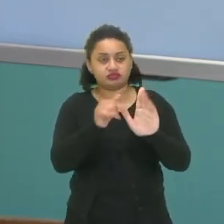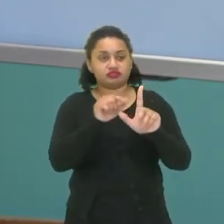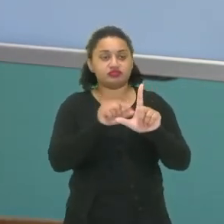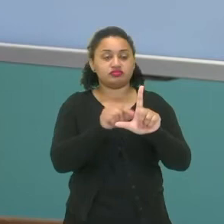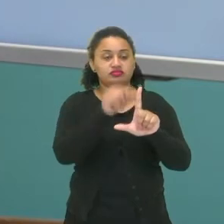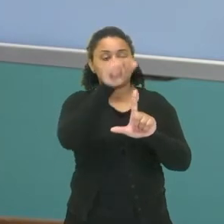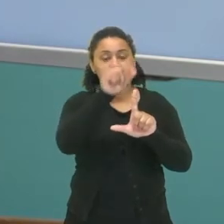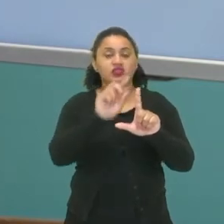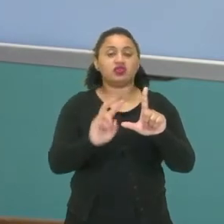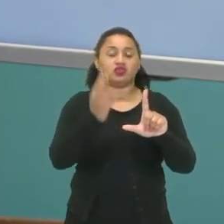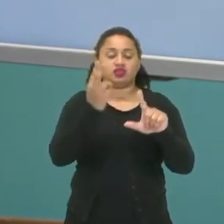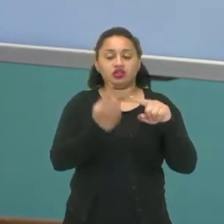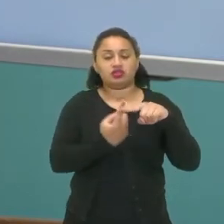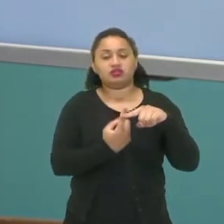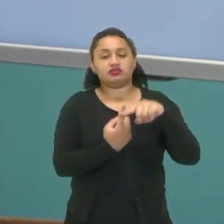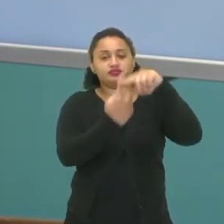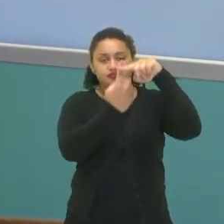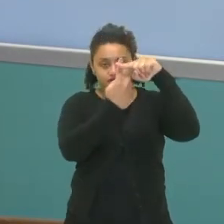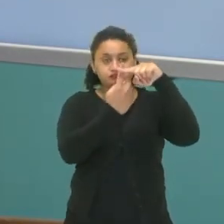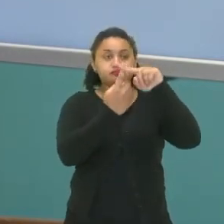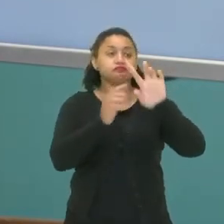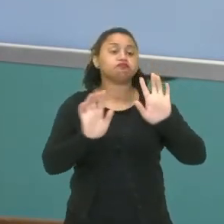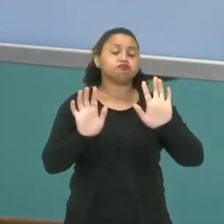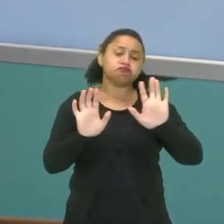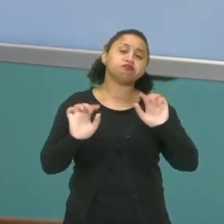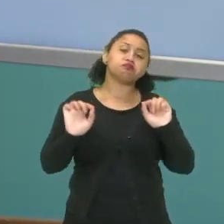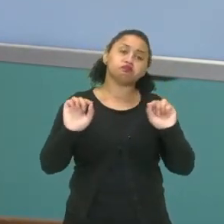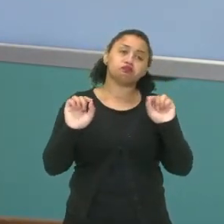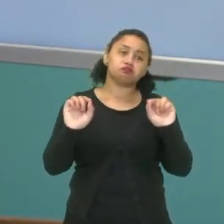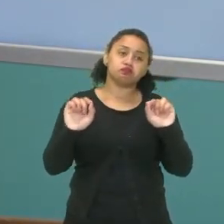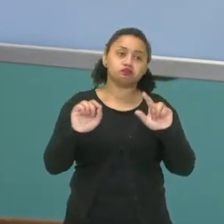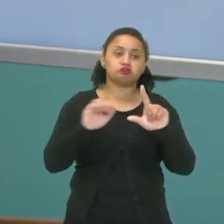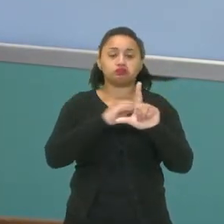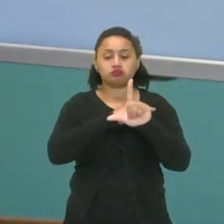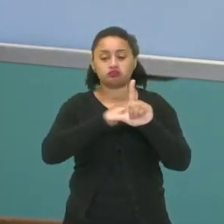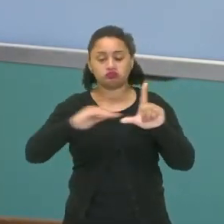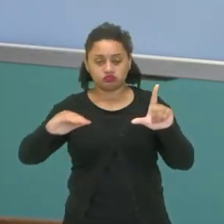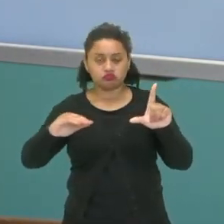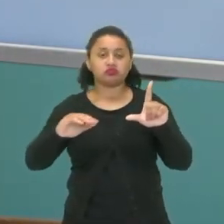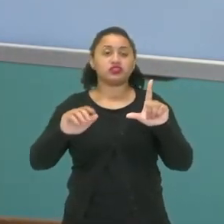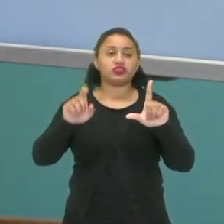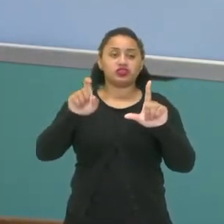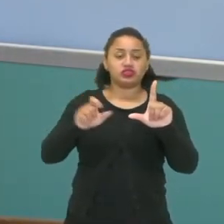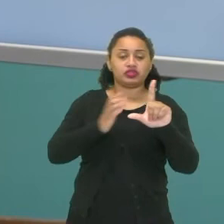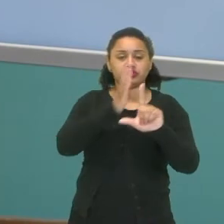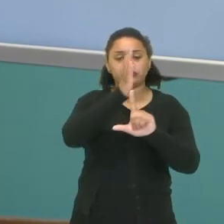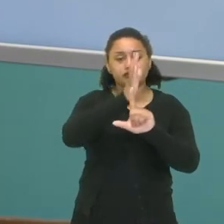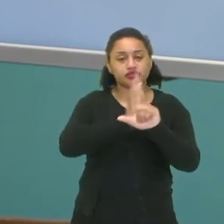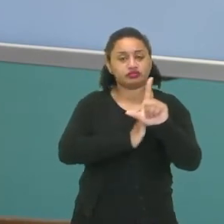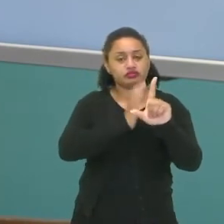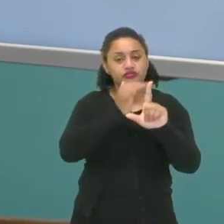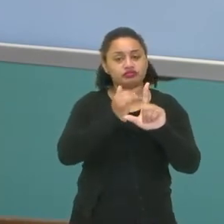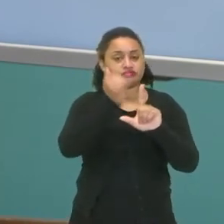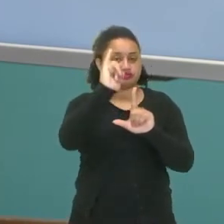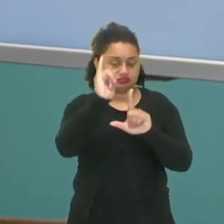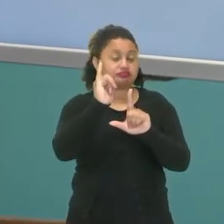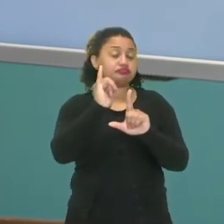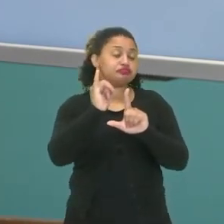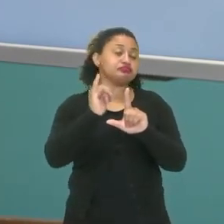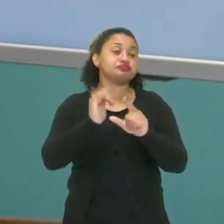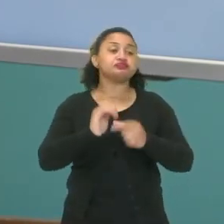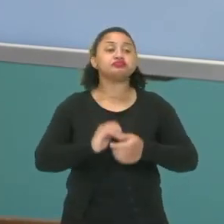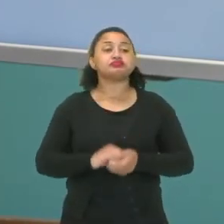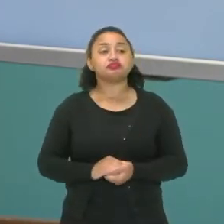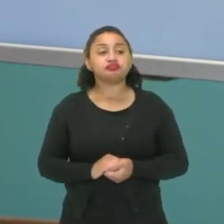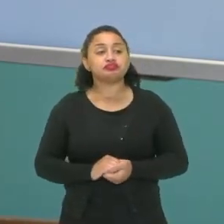para cima os valores positivos. Lembrando, eixo das abscissas, eixo das ordenadas, ou eixo x, ou eixo